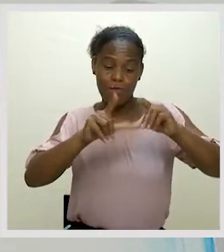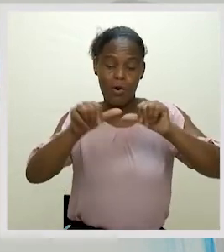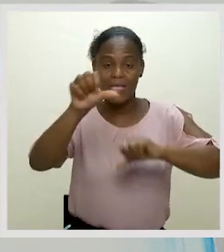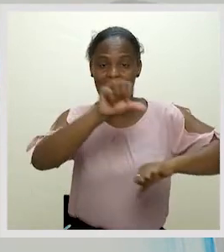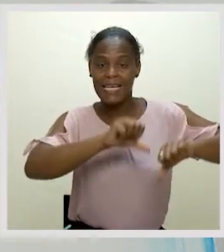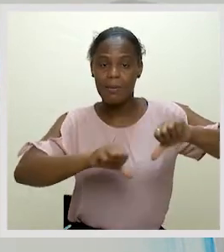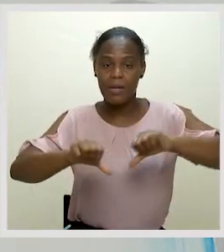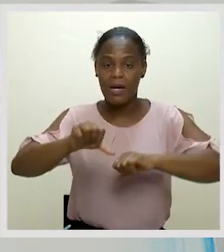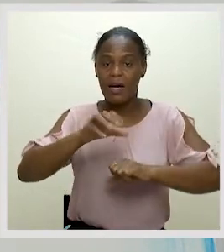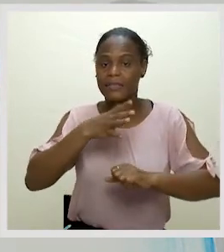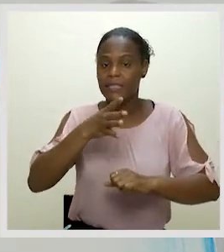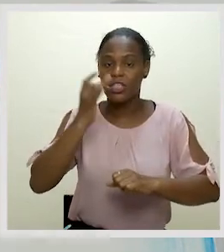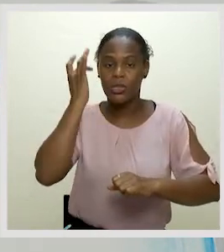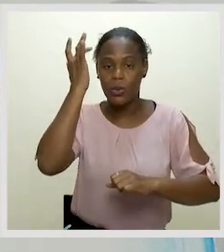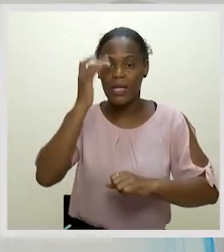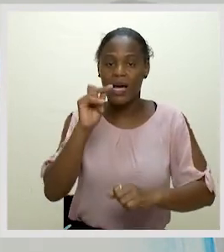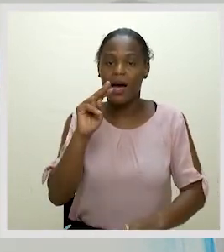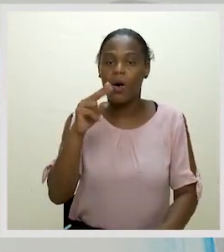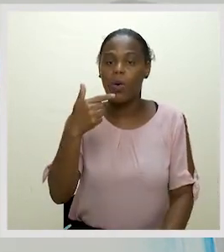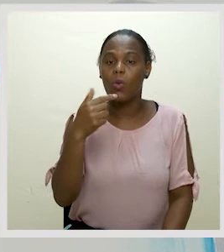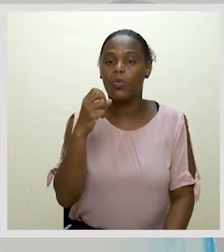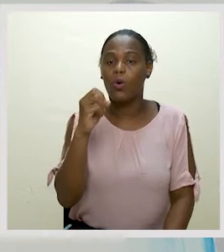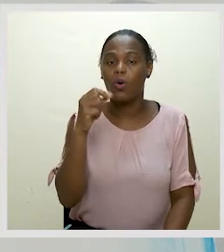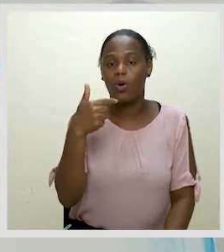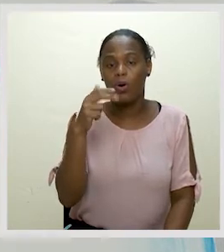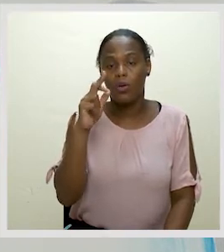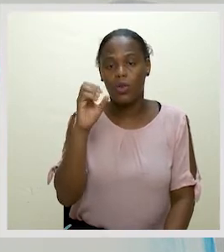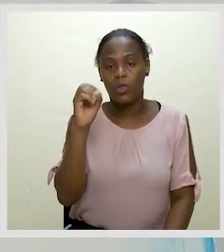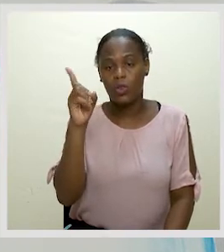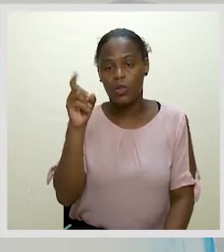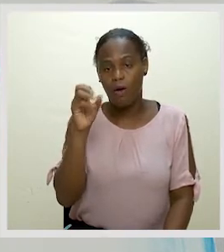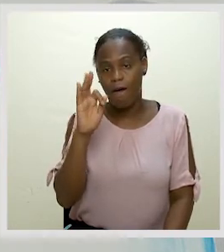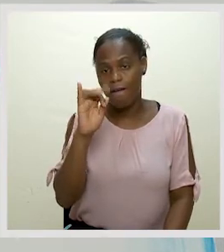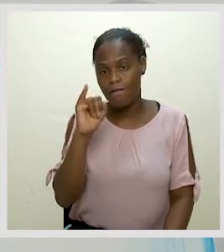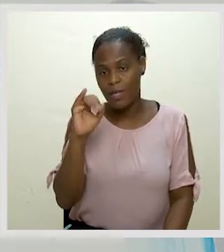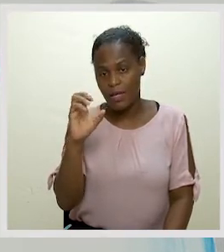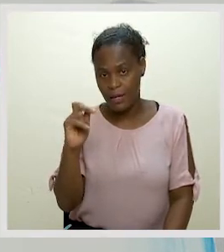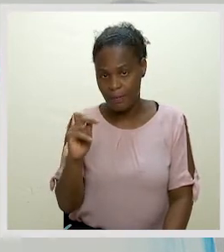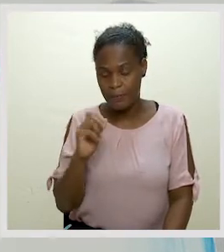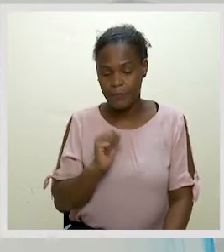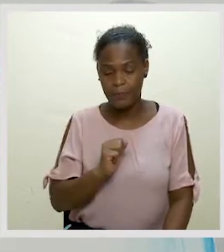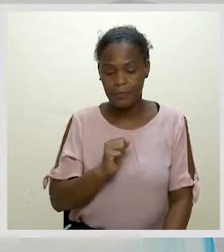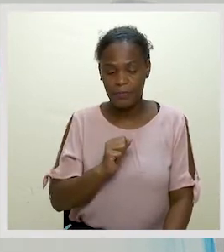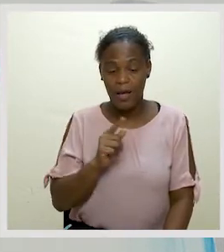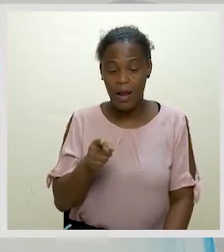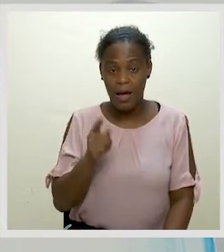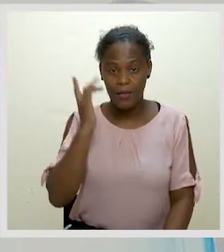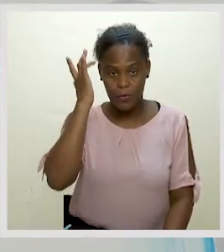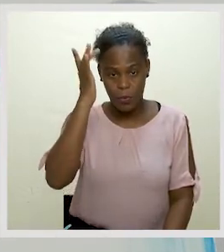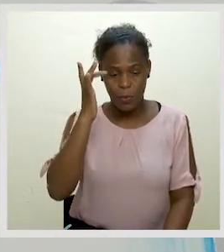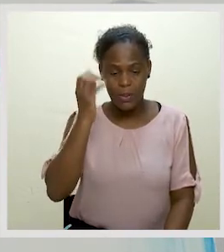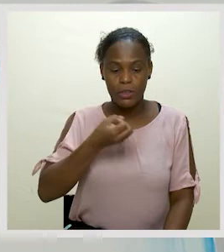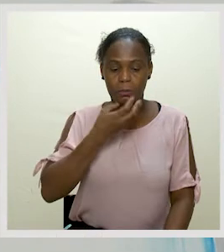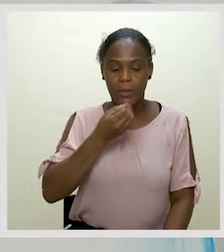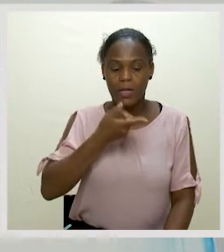evolução química, que é a teoria autotrófica ou autotrofia. Essa teoria